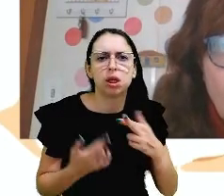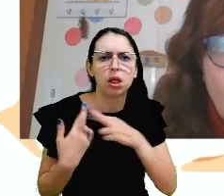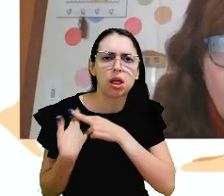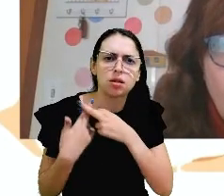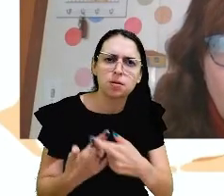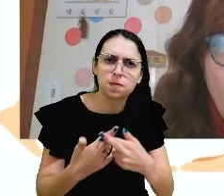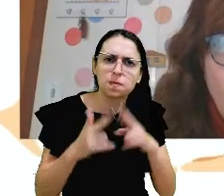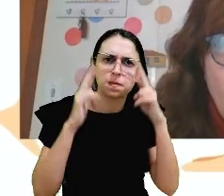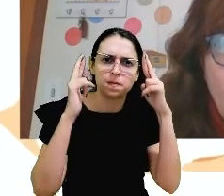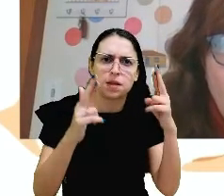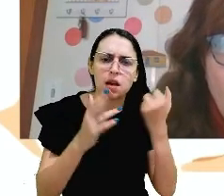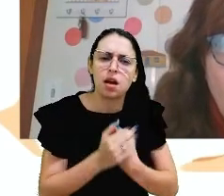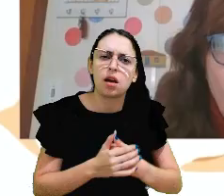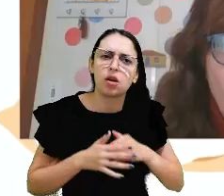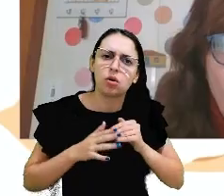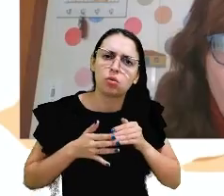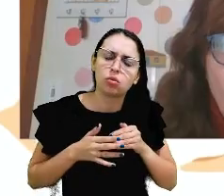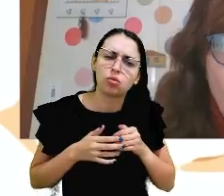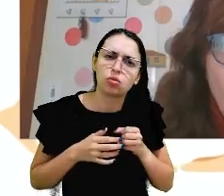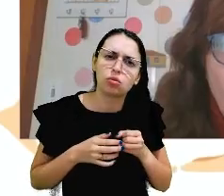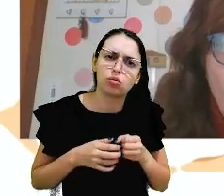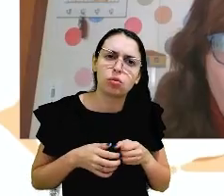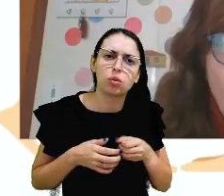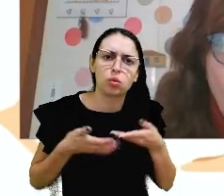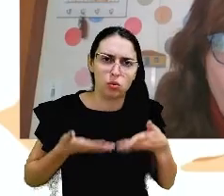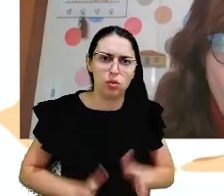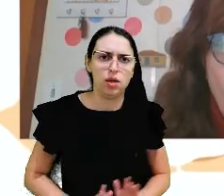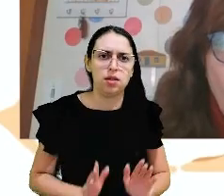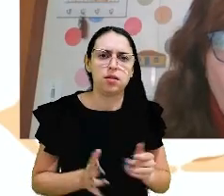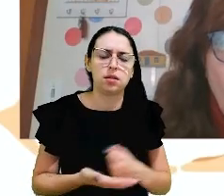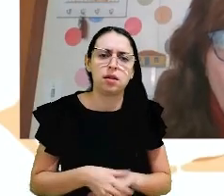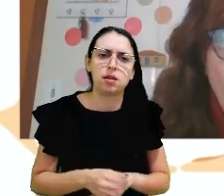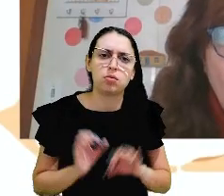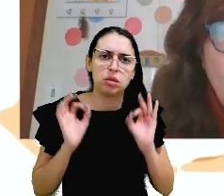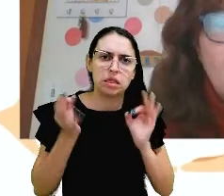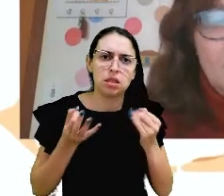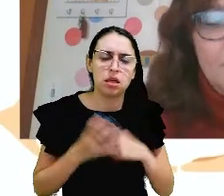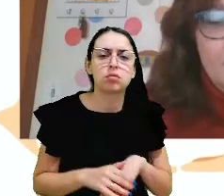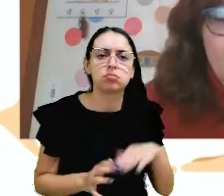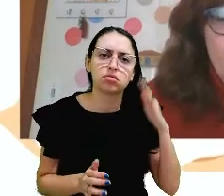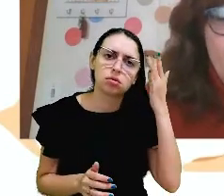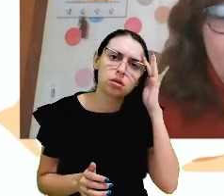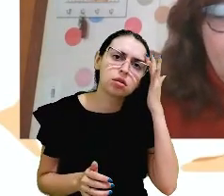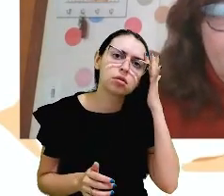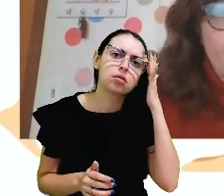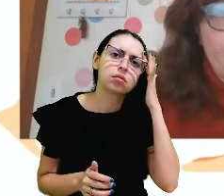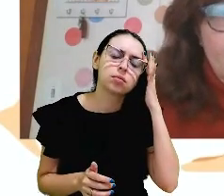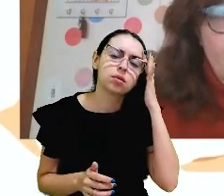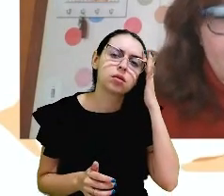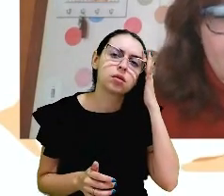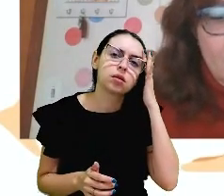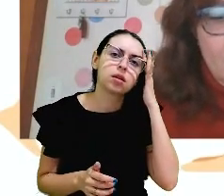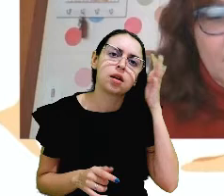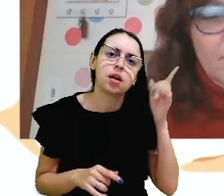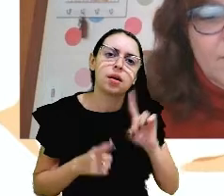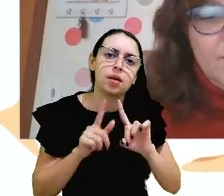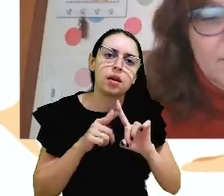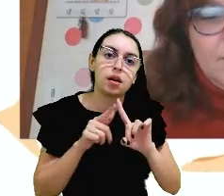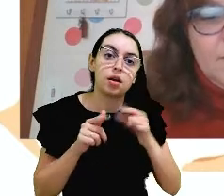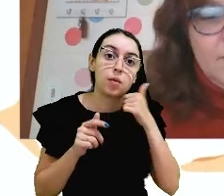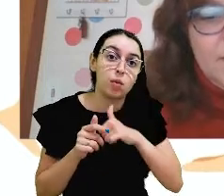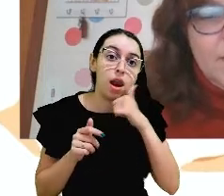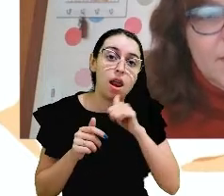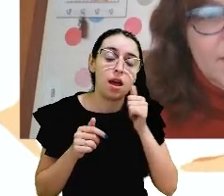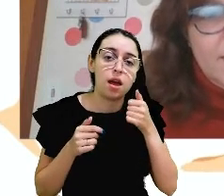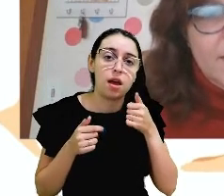o momento que o bebê está pronto para nascer, né? Esse momento do bebê nascer, a gente sabe quando a mulher entra em trabalho de parto, né? Então,